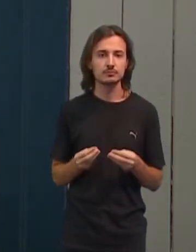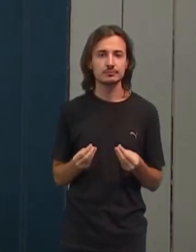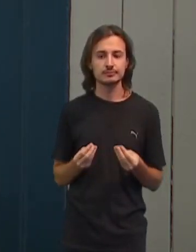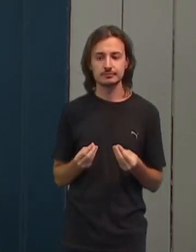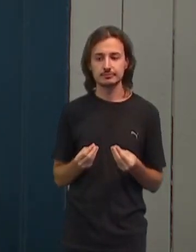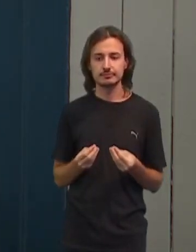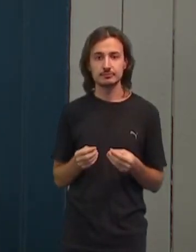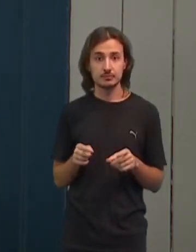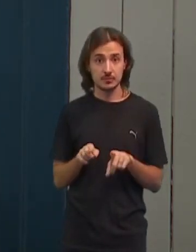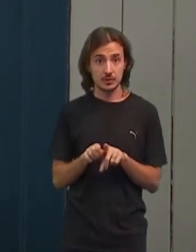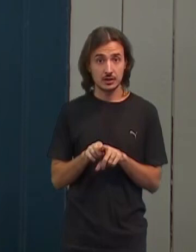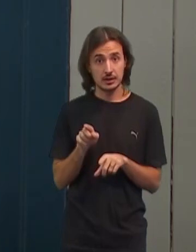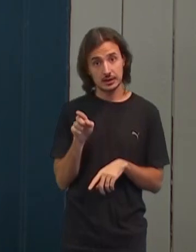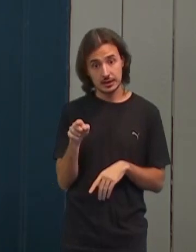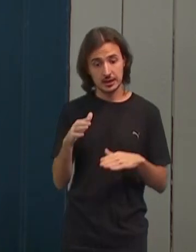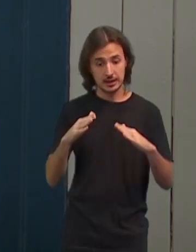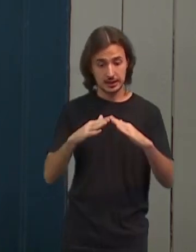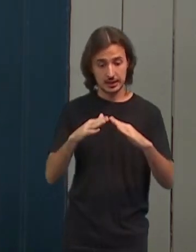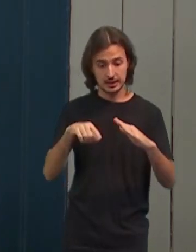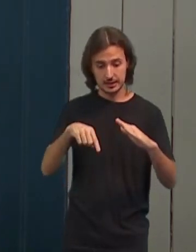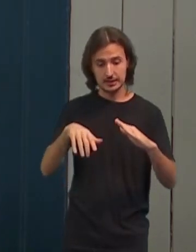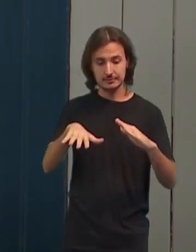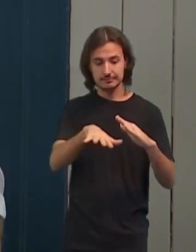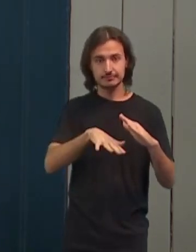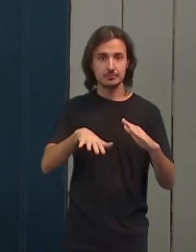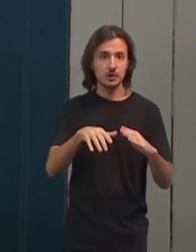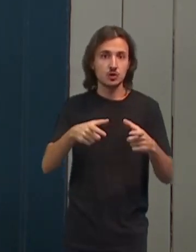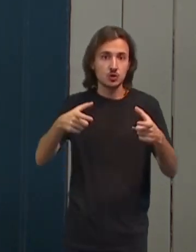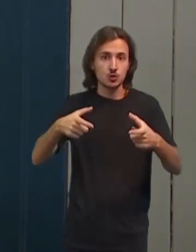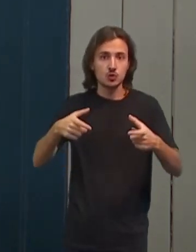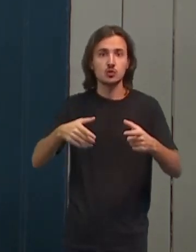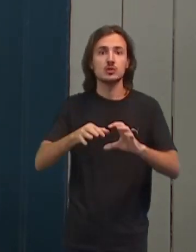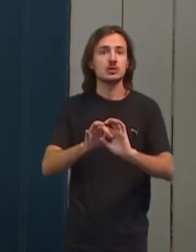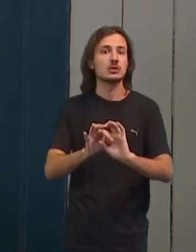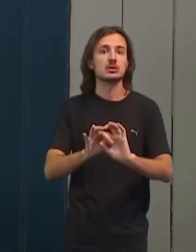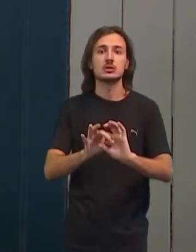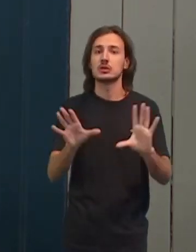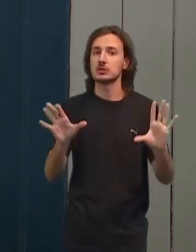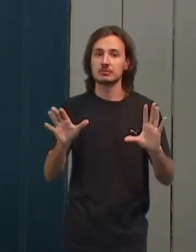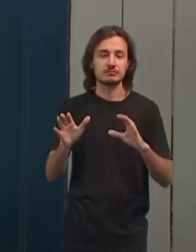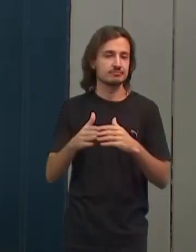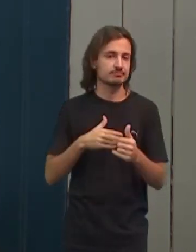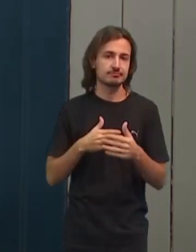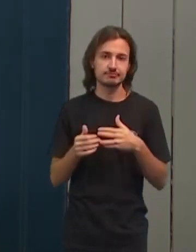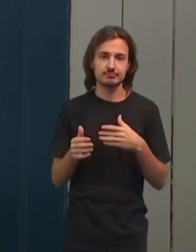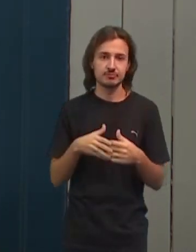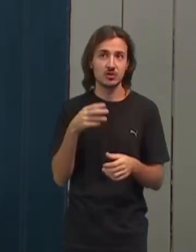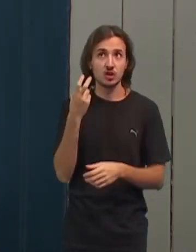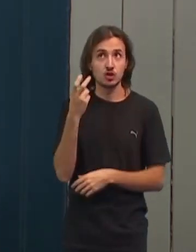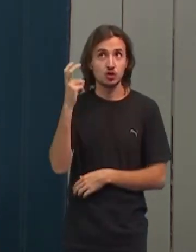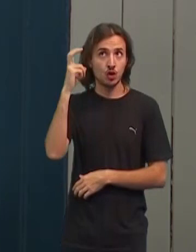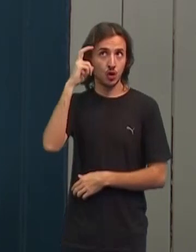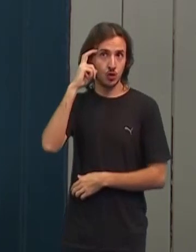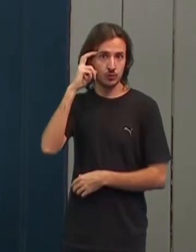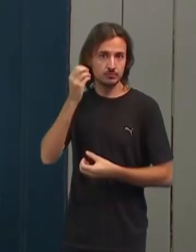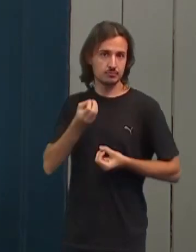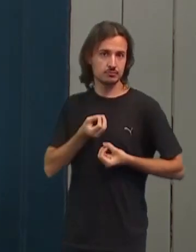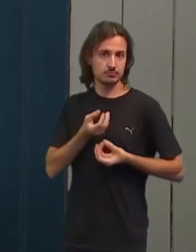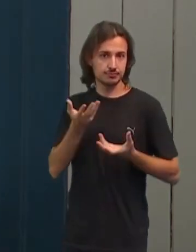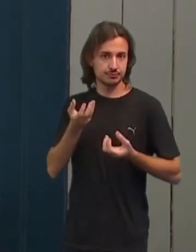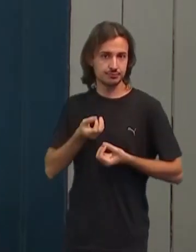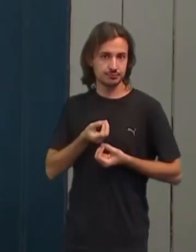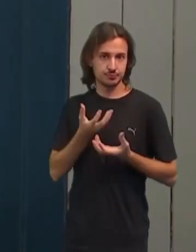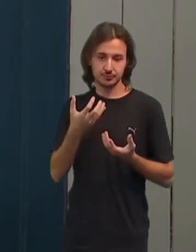como um espaço aberto às atividades, às diversas manifestações culturais. Quero